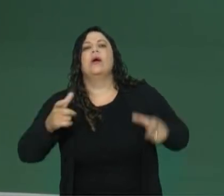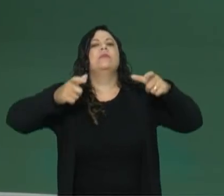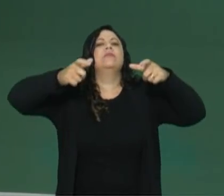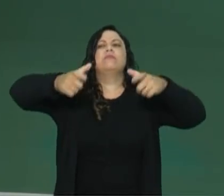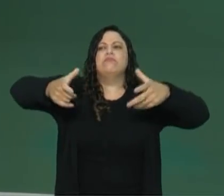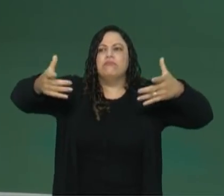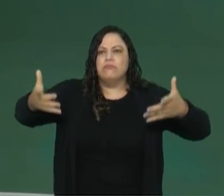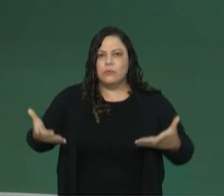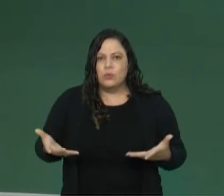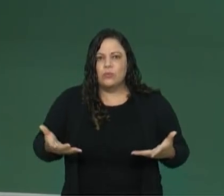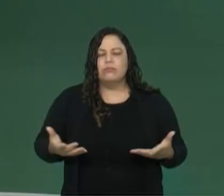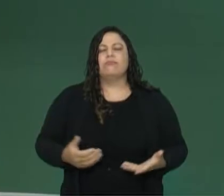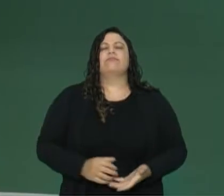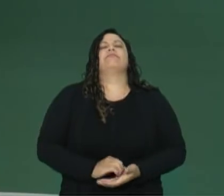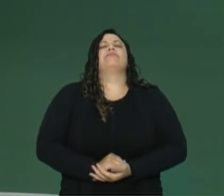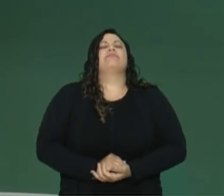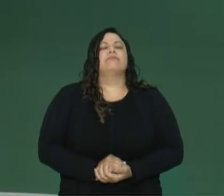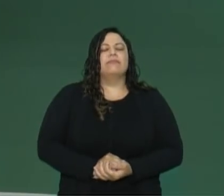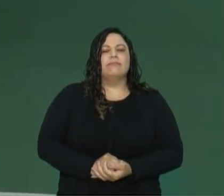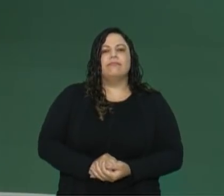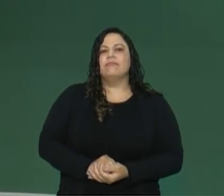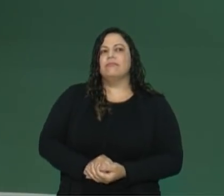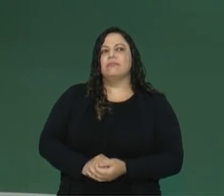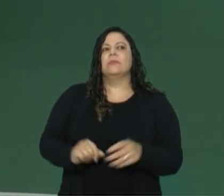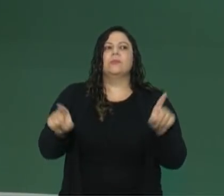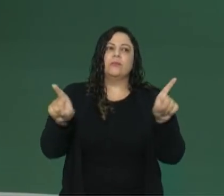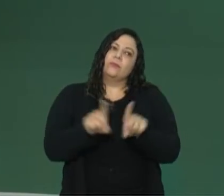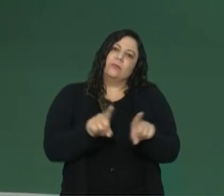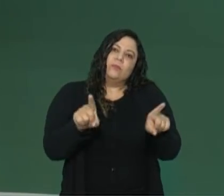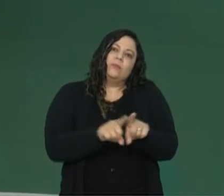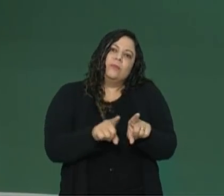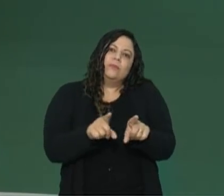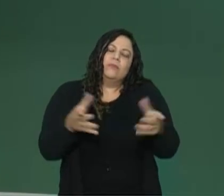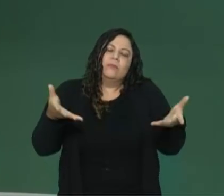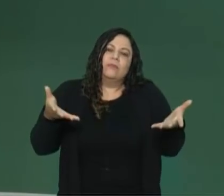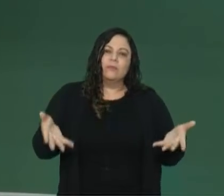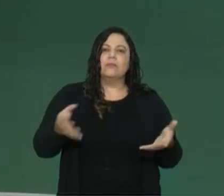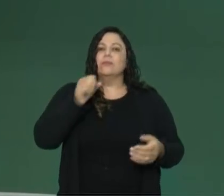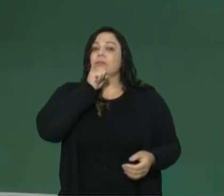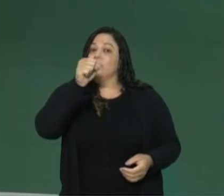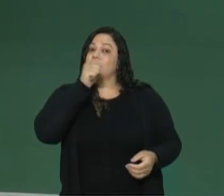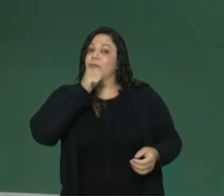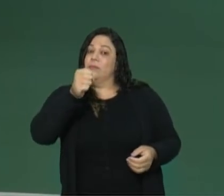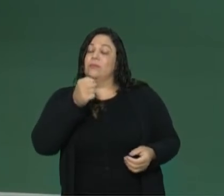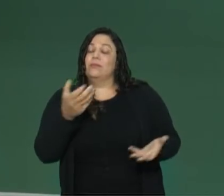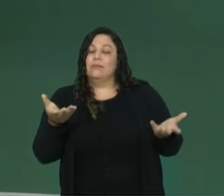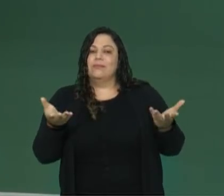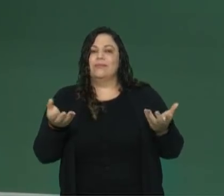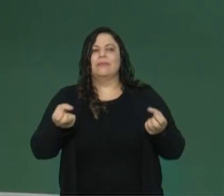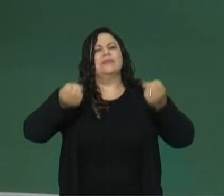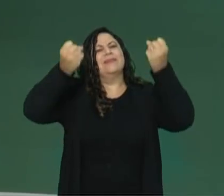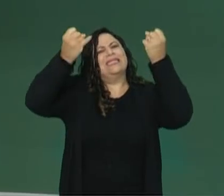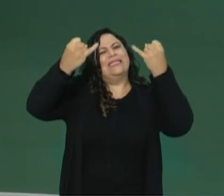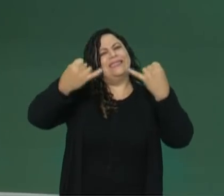isso está ali posto, né? Também, mas a reportagem, o que ela vai fazer? Ela vai explorar o como, vai explorar